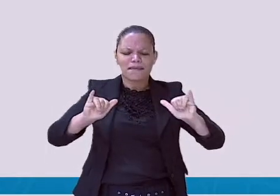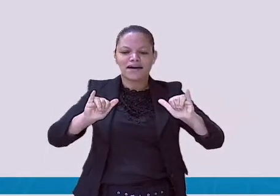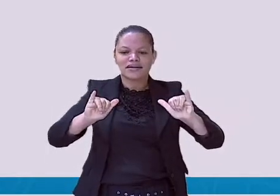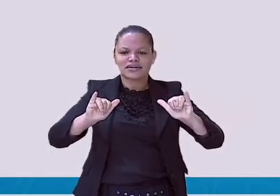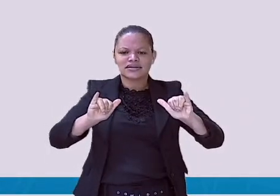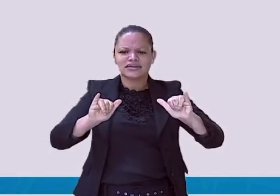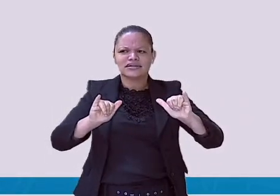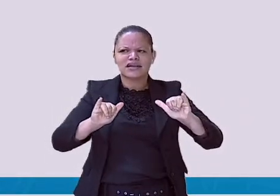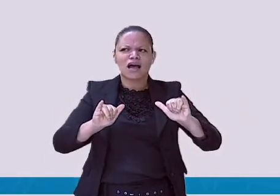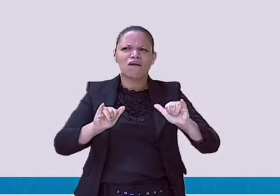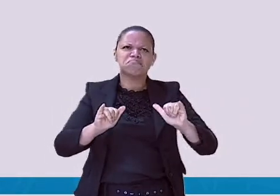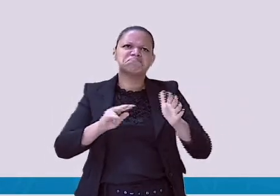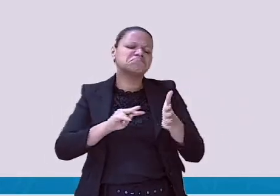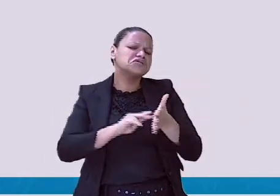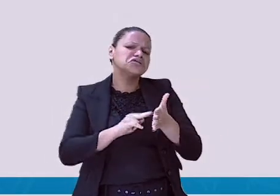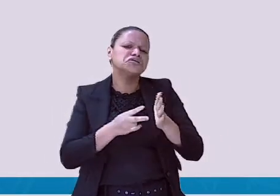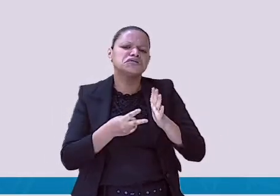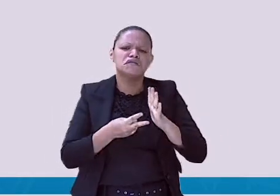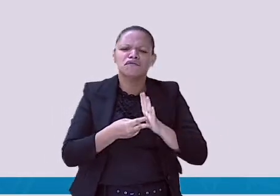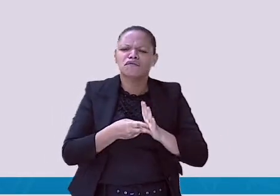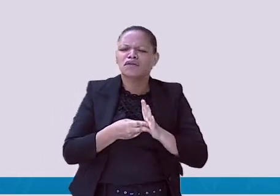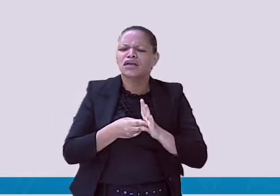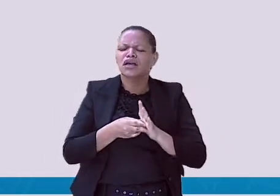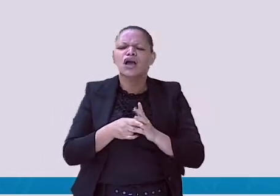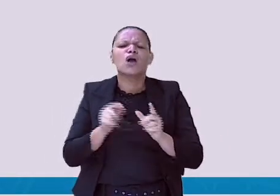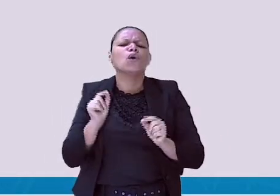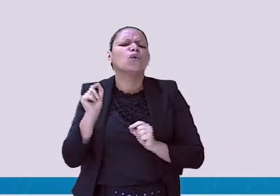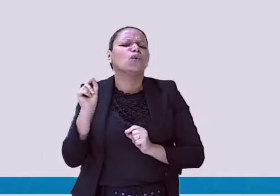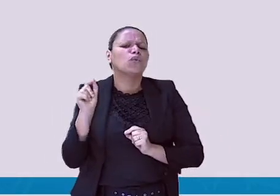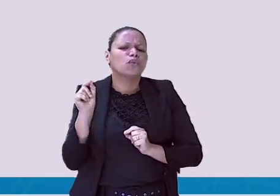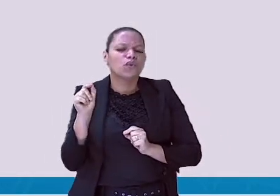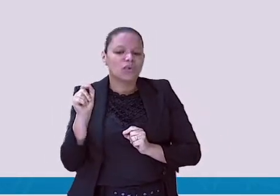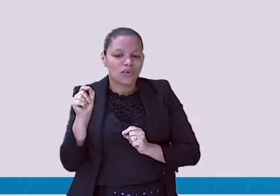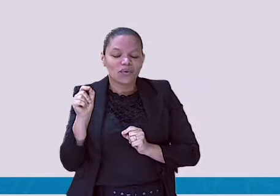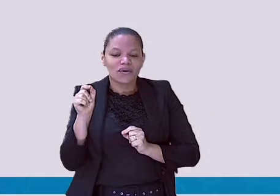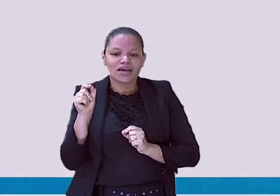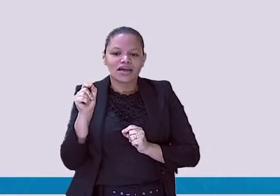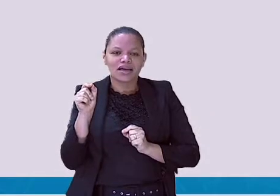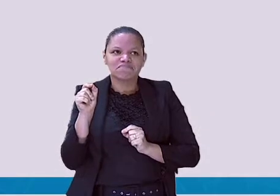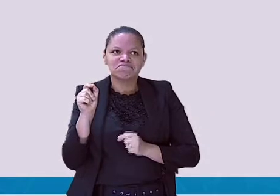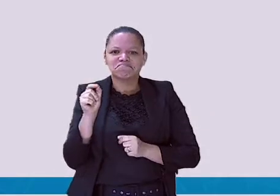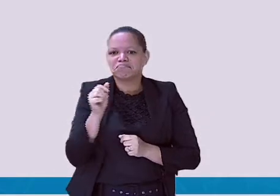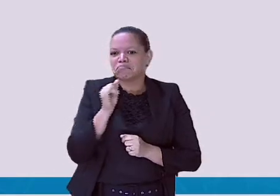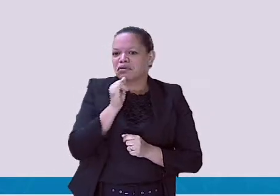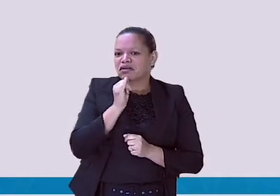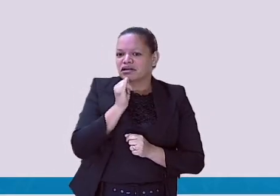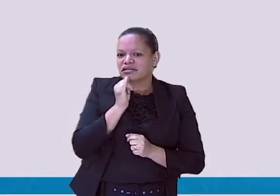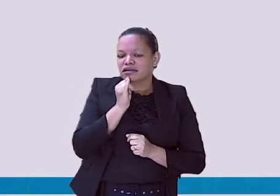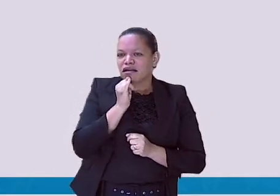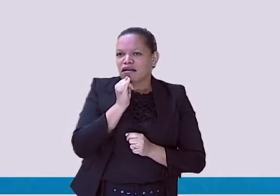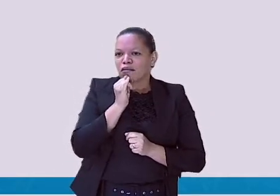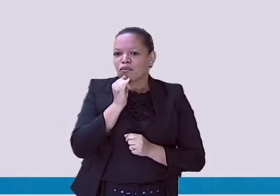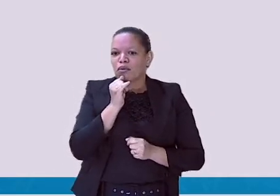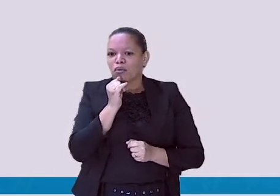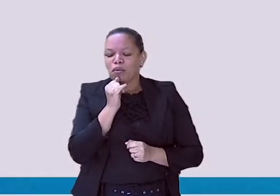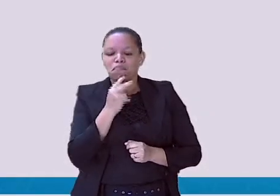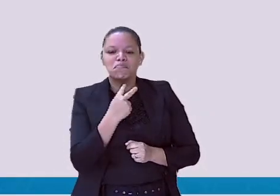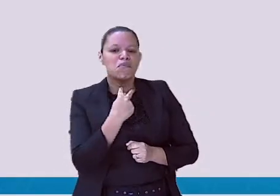a informação. Que informação? Sobre algo, sem